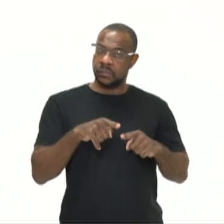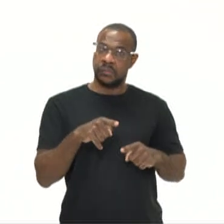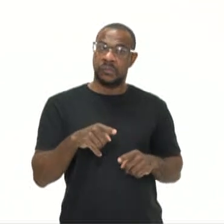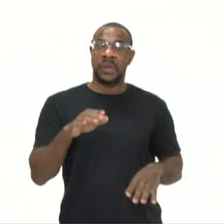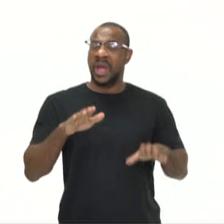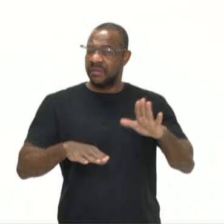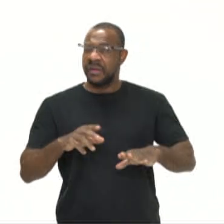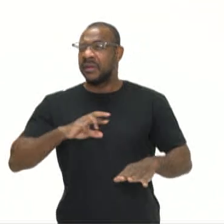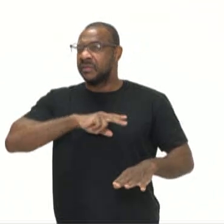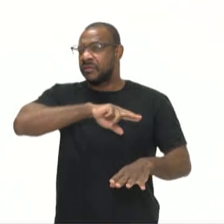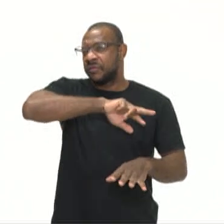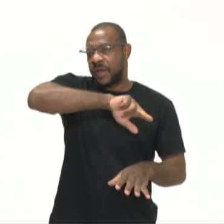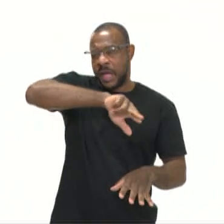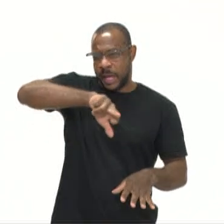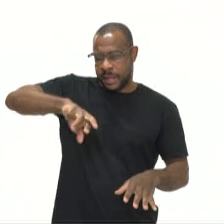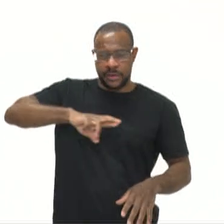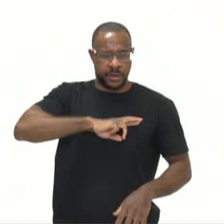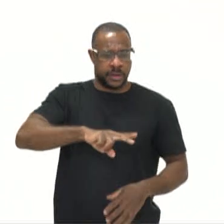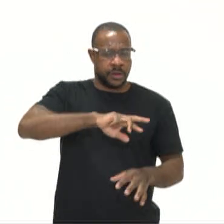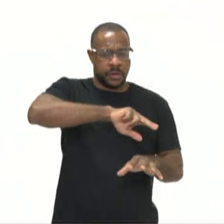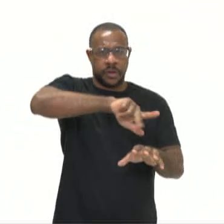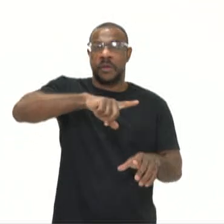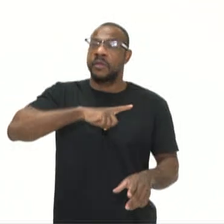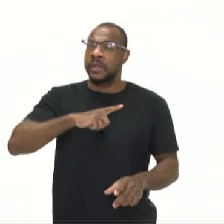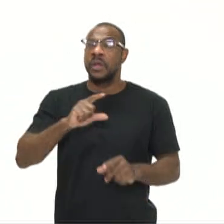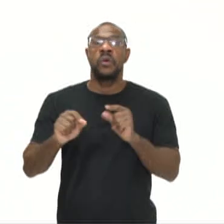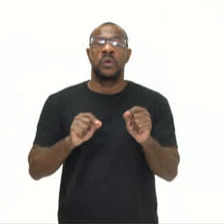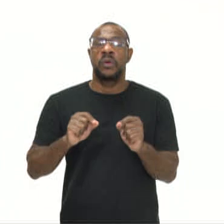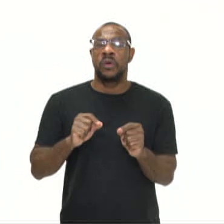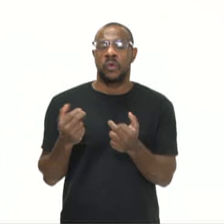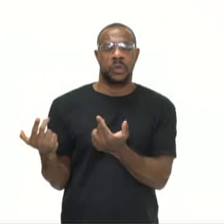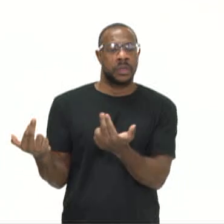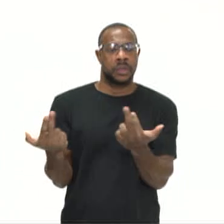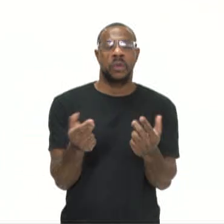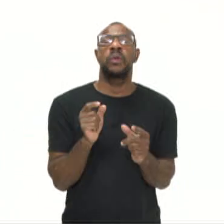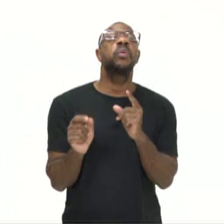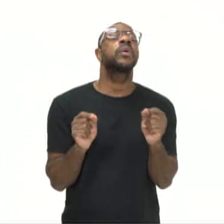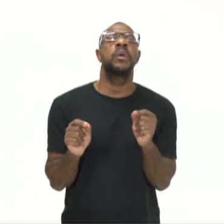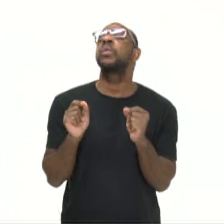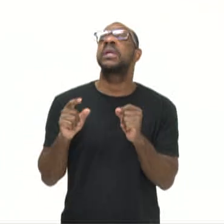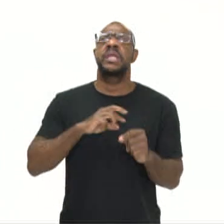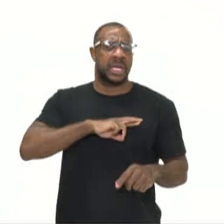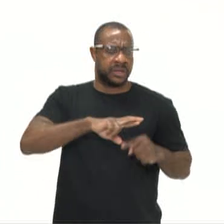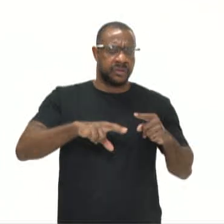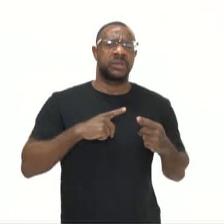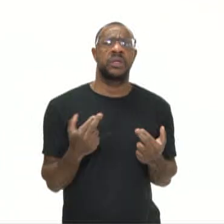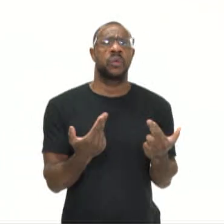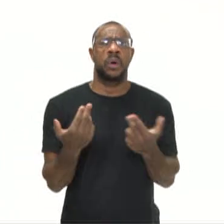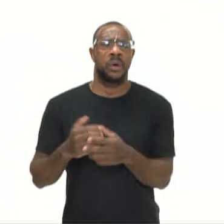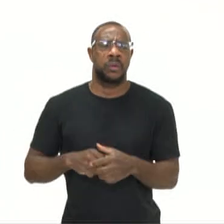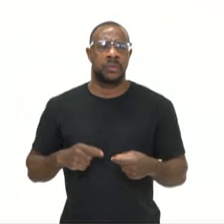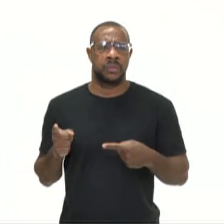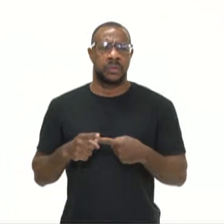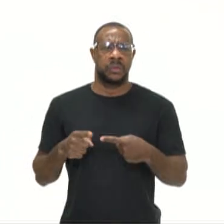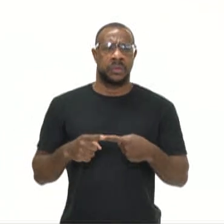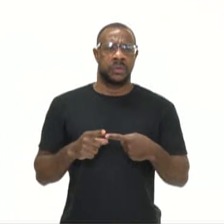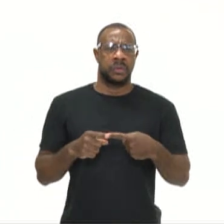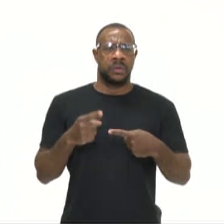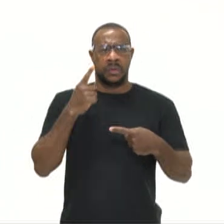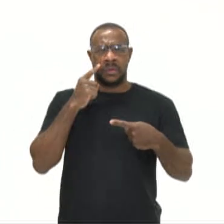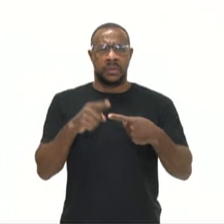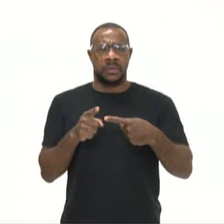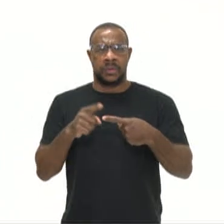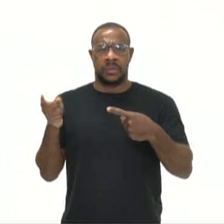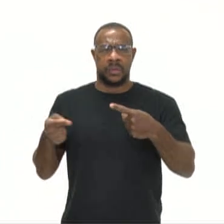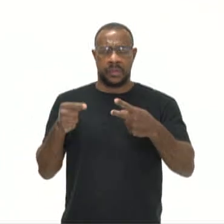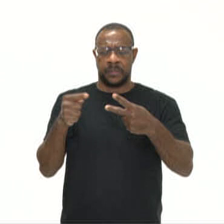Apesar das diferentes aparências, elas também possuem coisas em comum. O que elas possuem em comum? Letra A, princípios éticos e morais comuns a todas